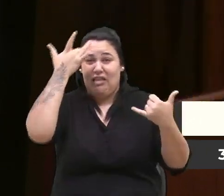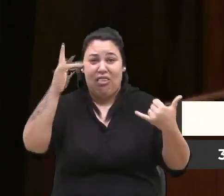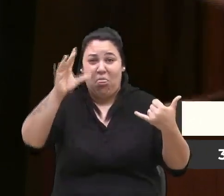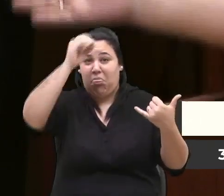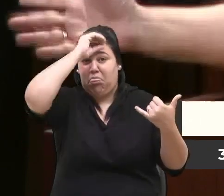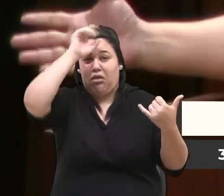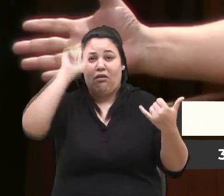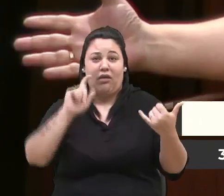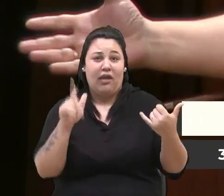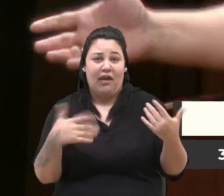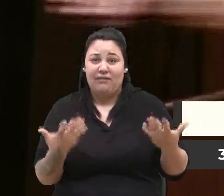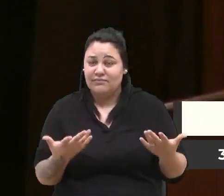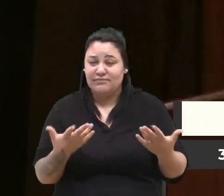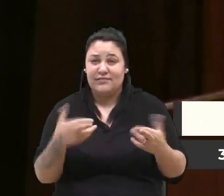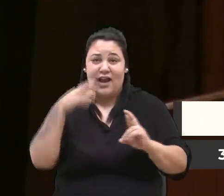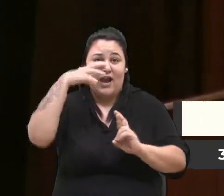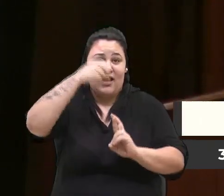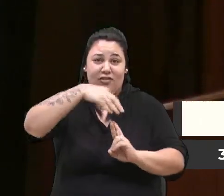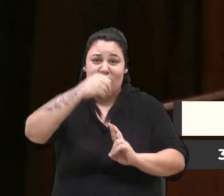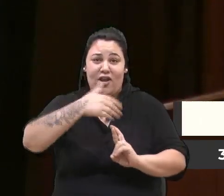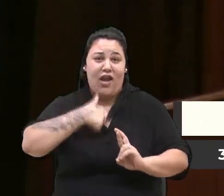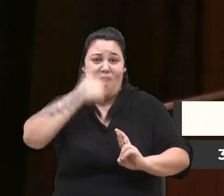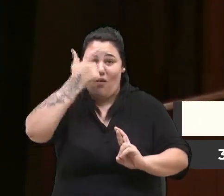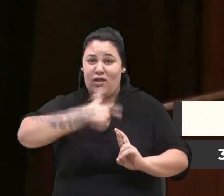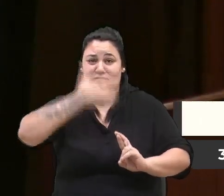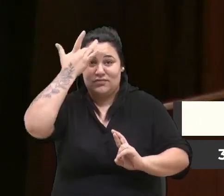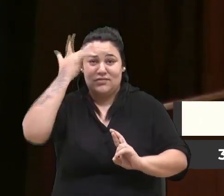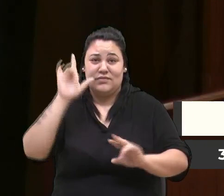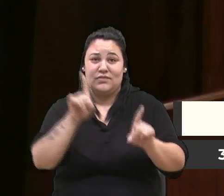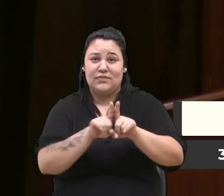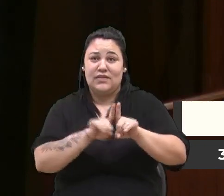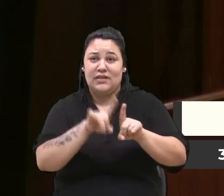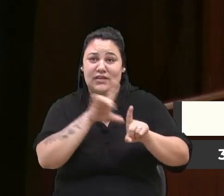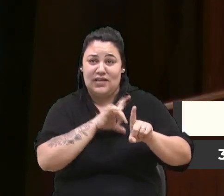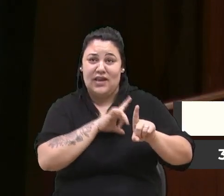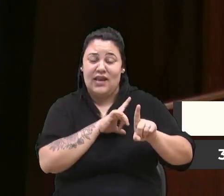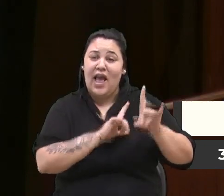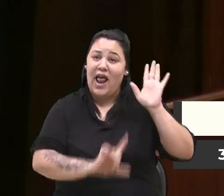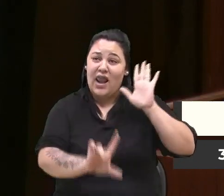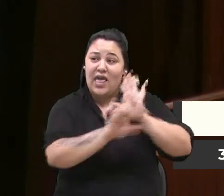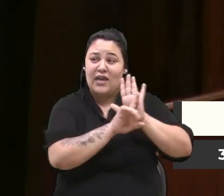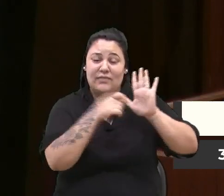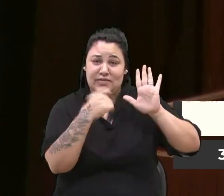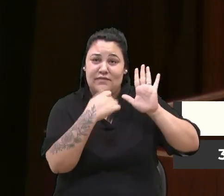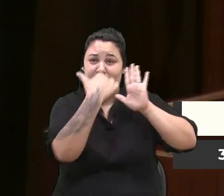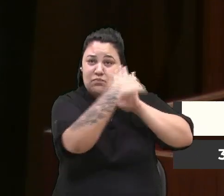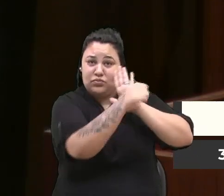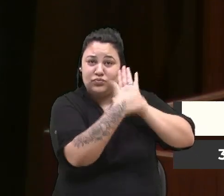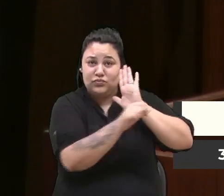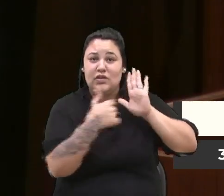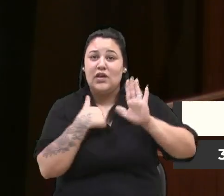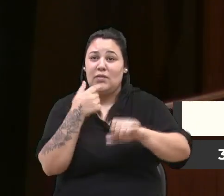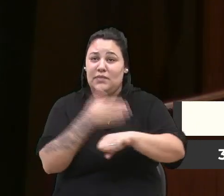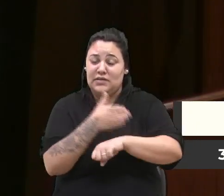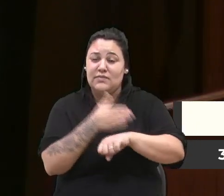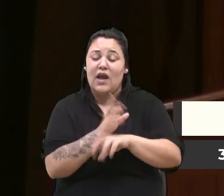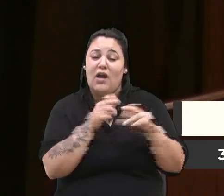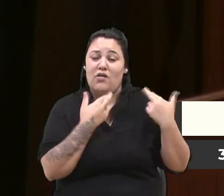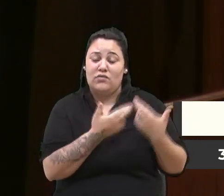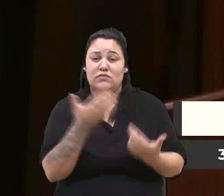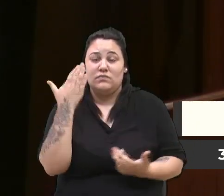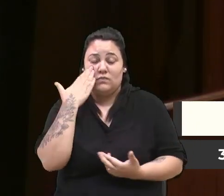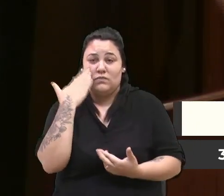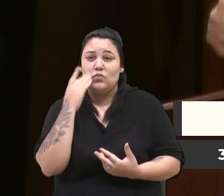se entendem. Porque existe a legislação que deveria ser marcadinho lá, né? Eu participei das reuniões, sei um pouquinho. E